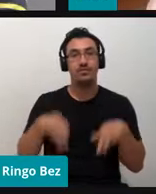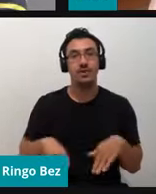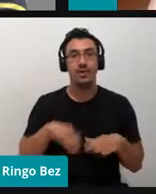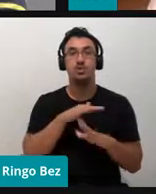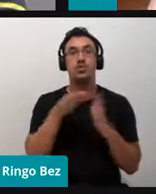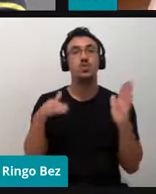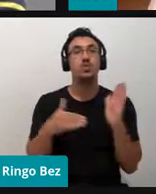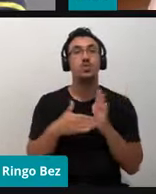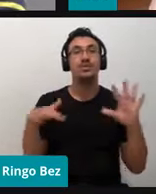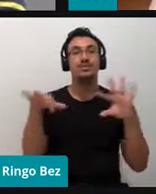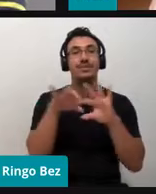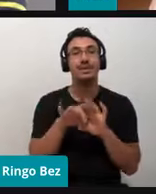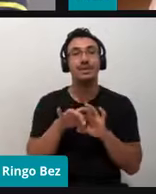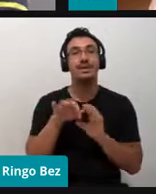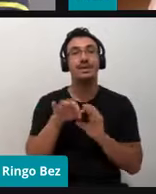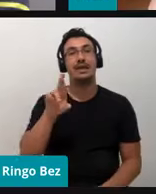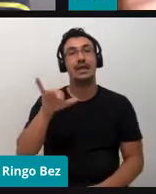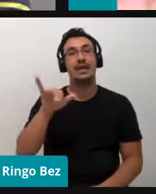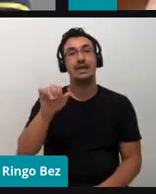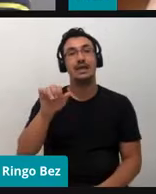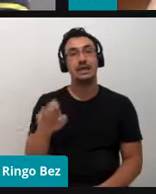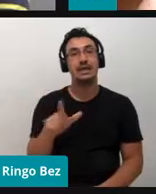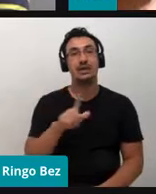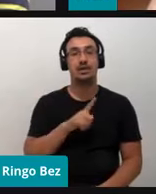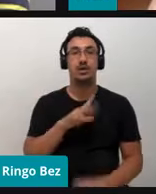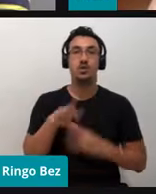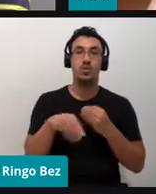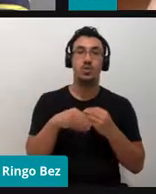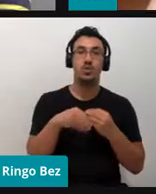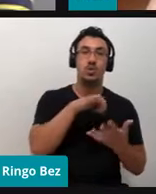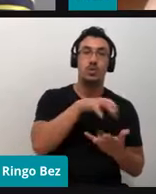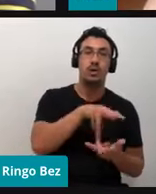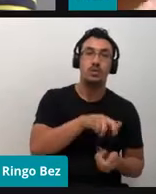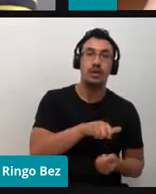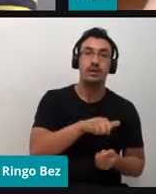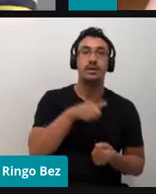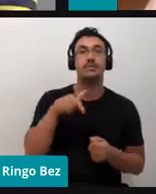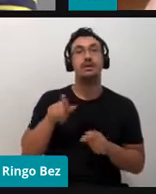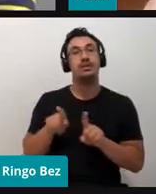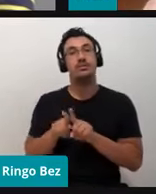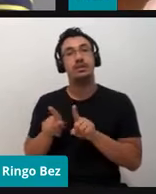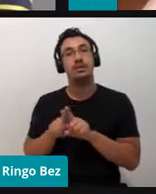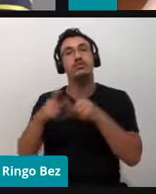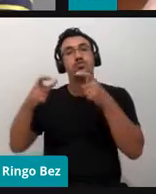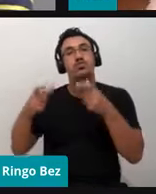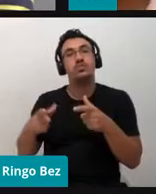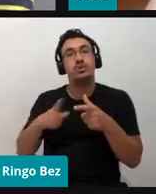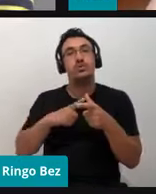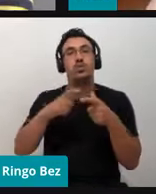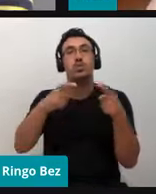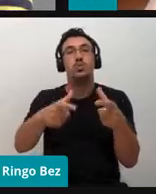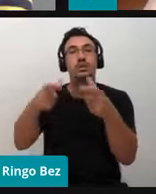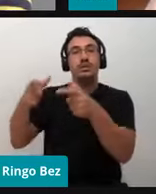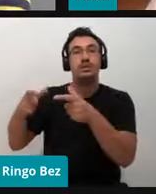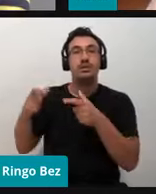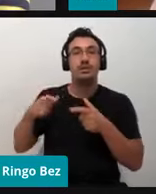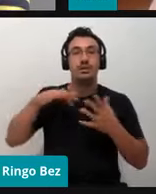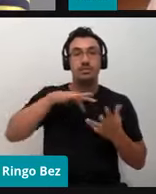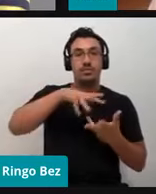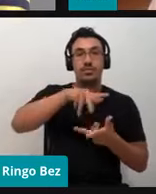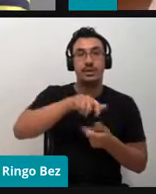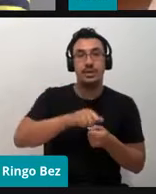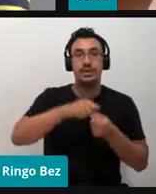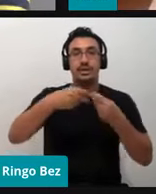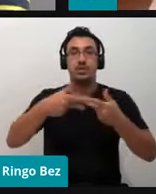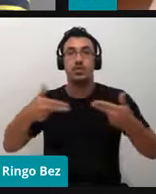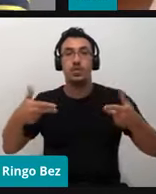essa crise, ela tem um componente global, numa escala global, mas ela, em cada espaço do planeta, em cada território, em cada